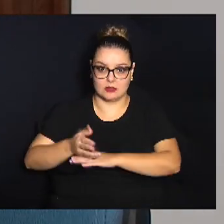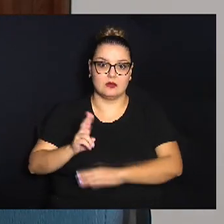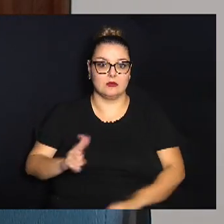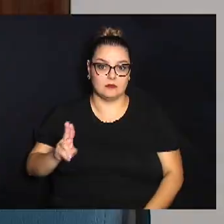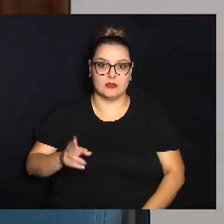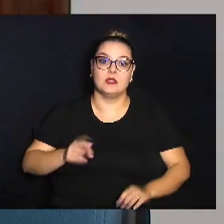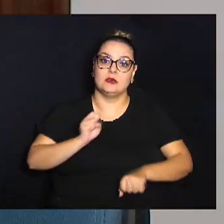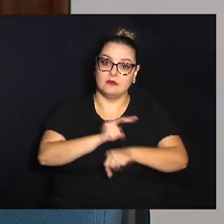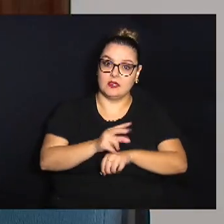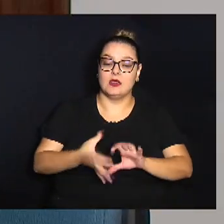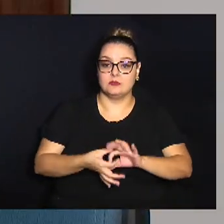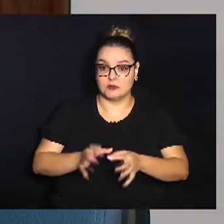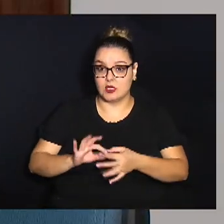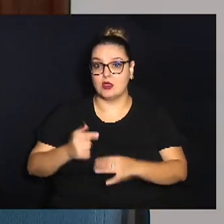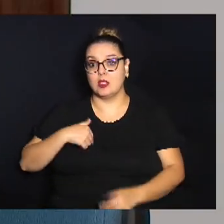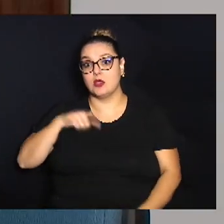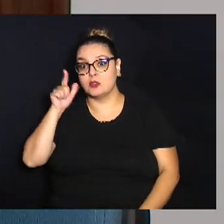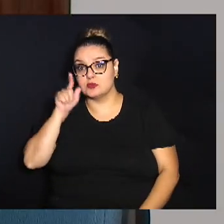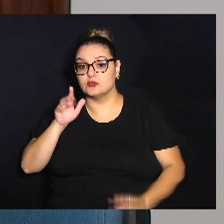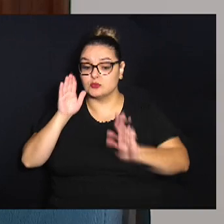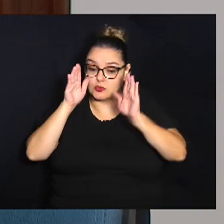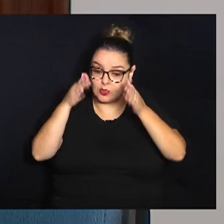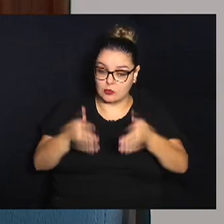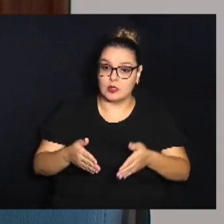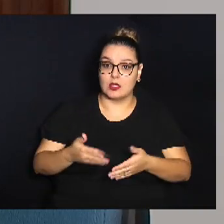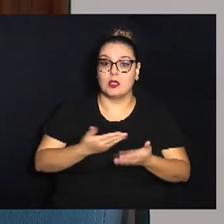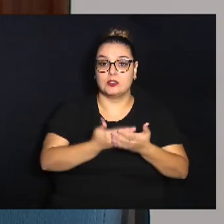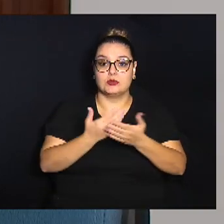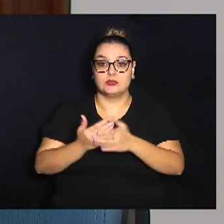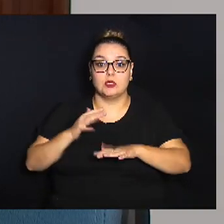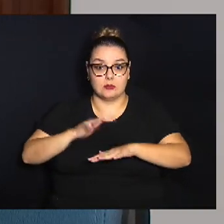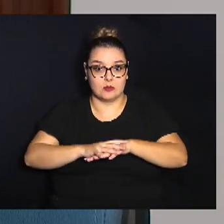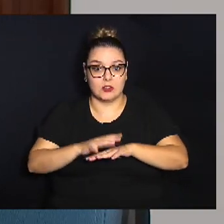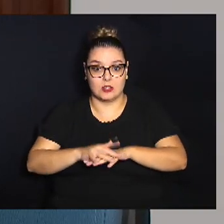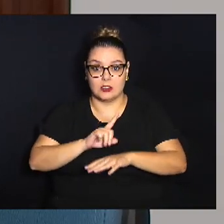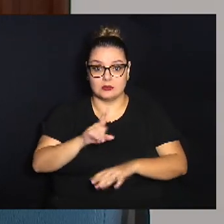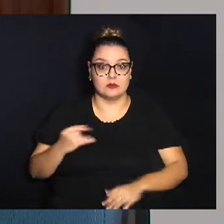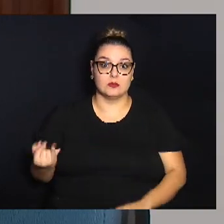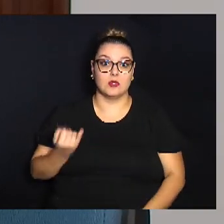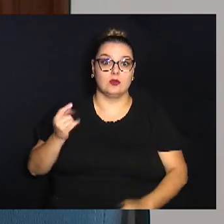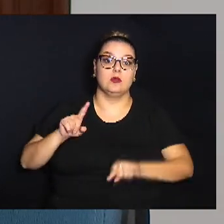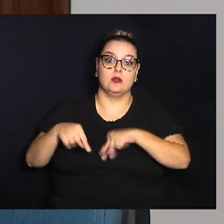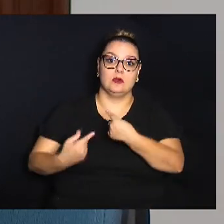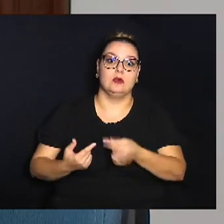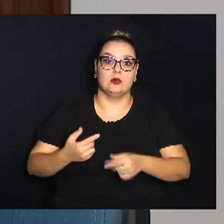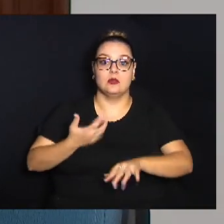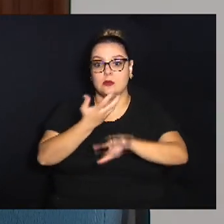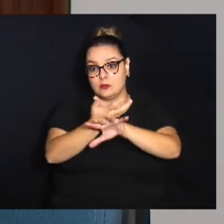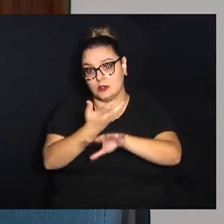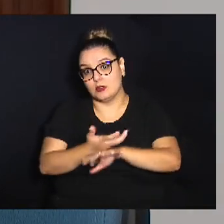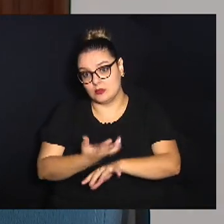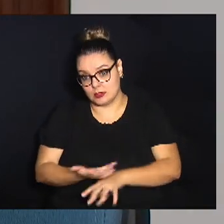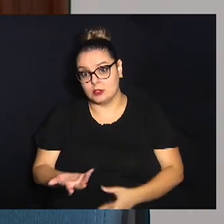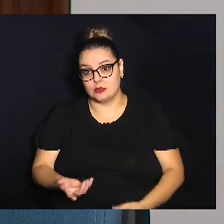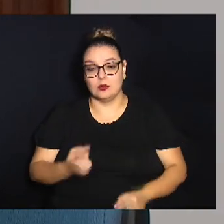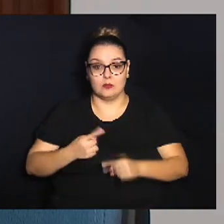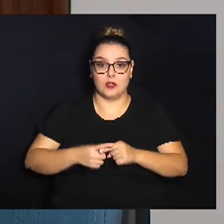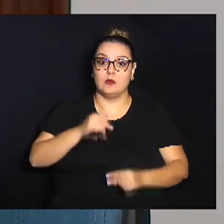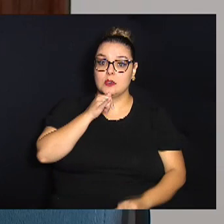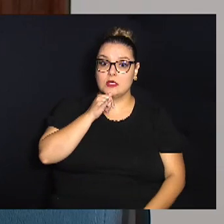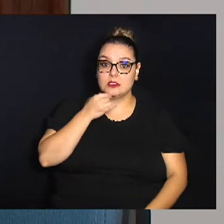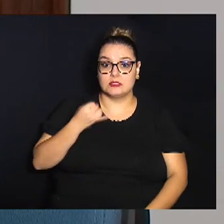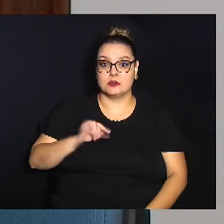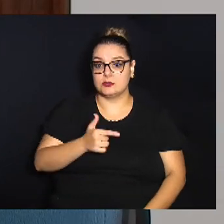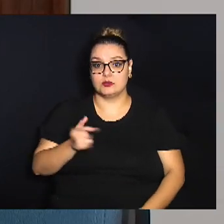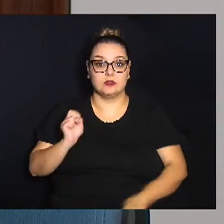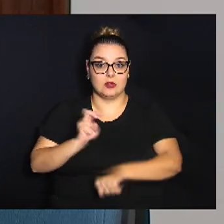vagas olímpicas. Eu consegui focar mais os meus estudos em matemática, eu não precisava me importar tanto com as outras disciplinas, porque, por exemplo, se não tivesse as